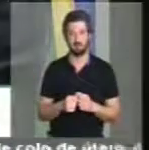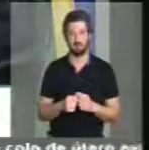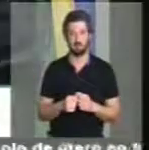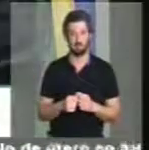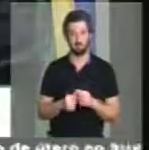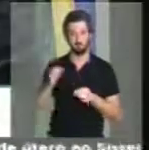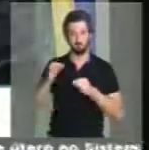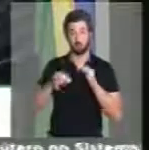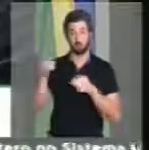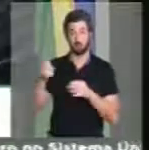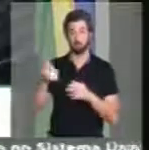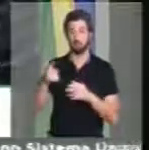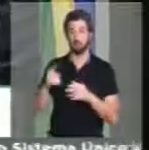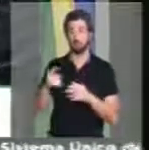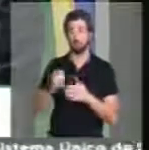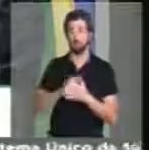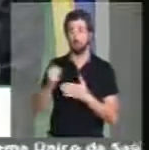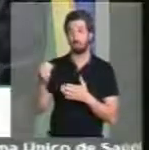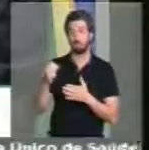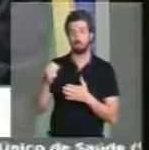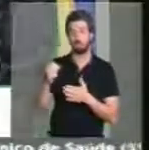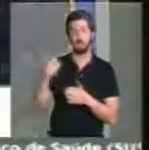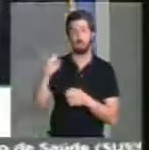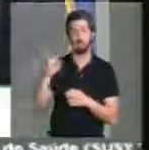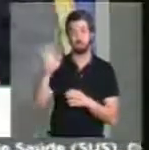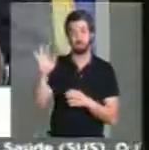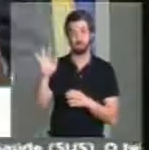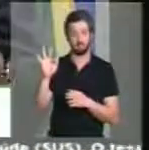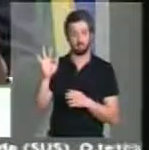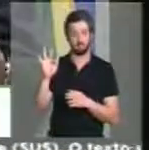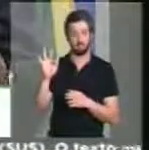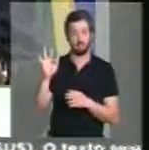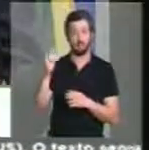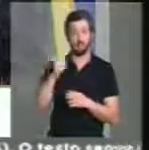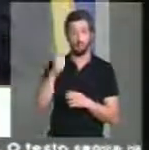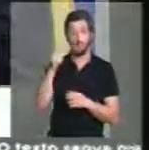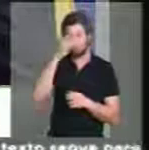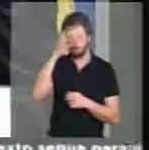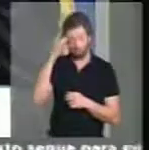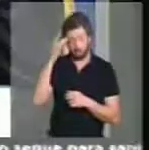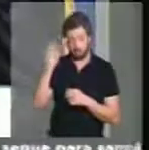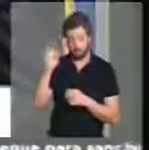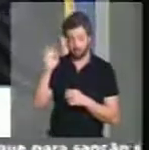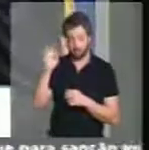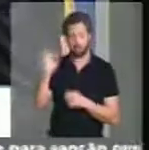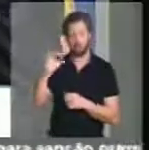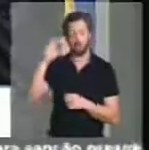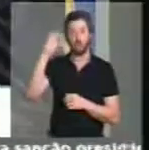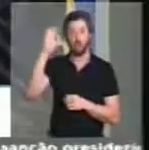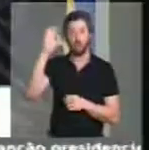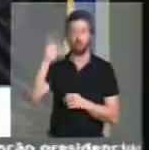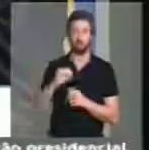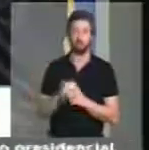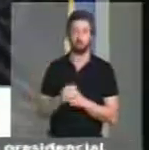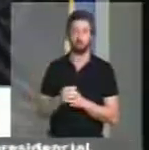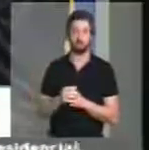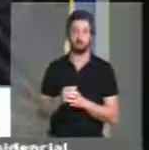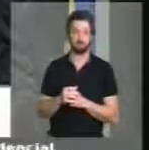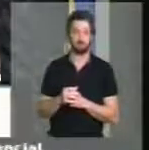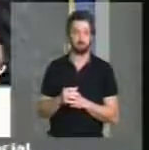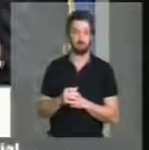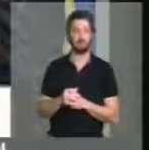Esse julgamento passou pelo Supremo. Dos 11 membros do Supremo, 9